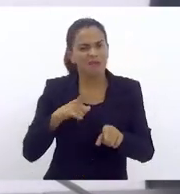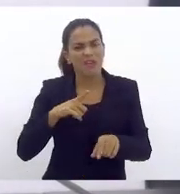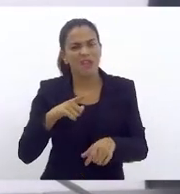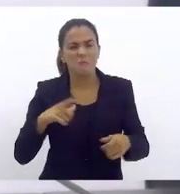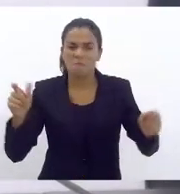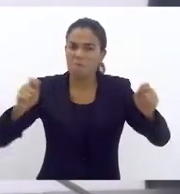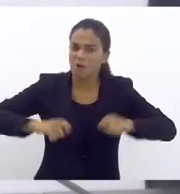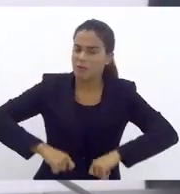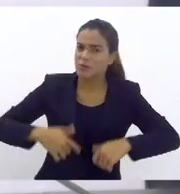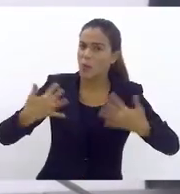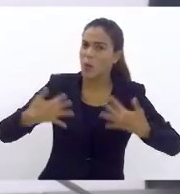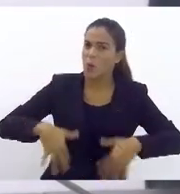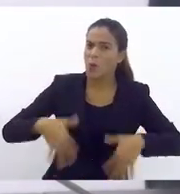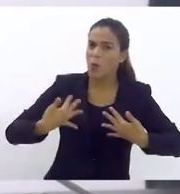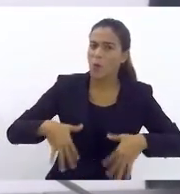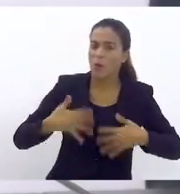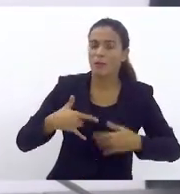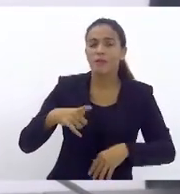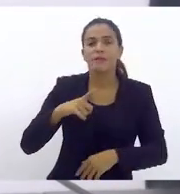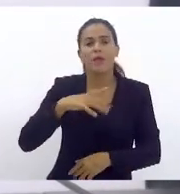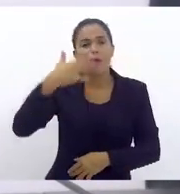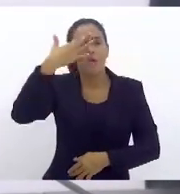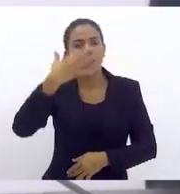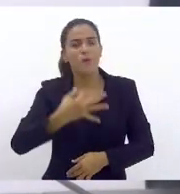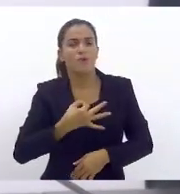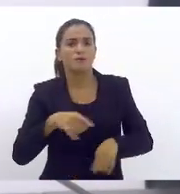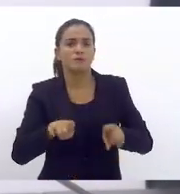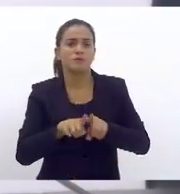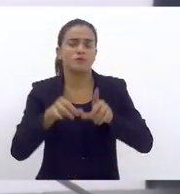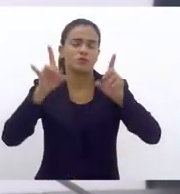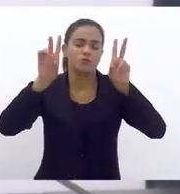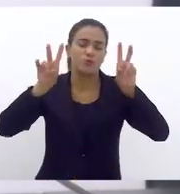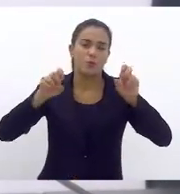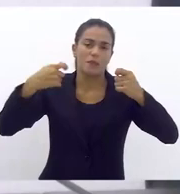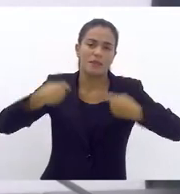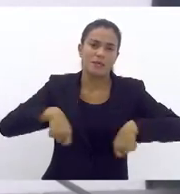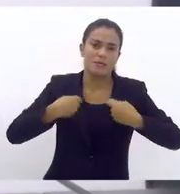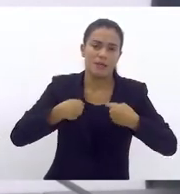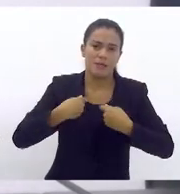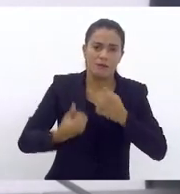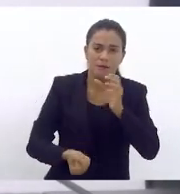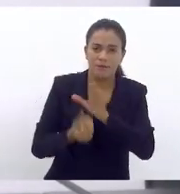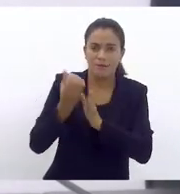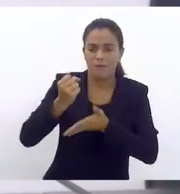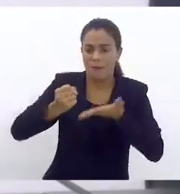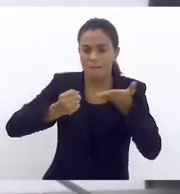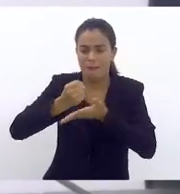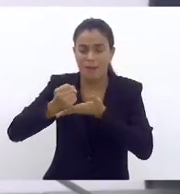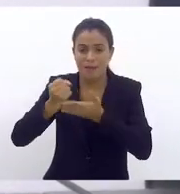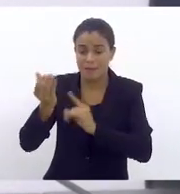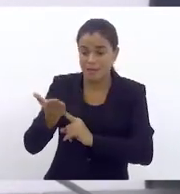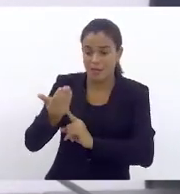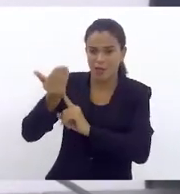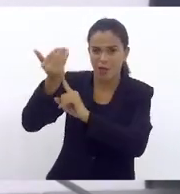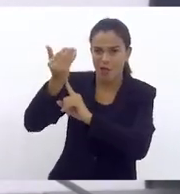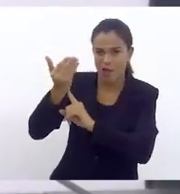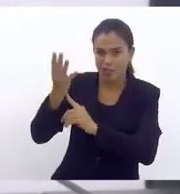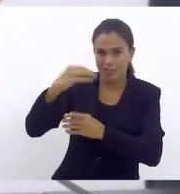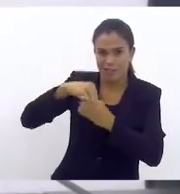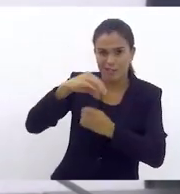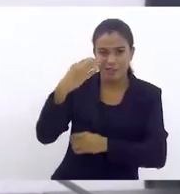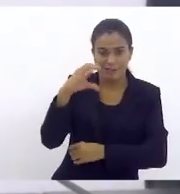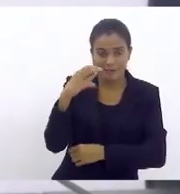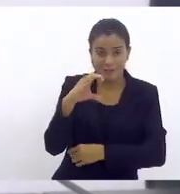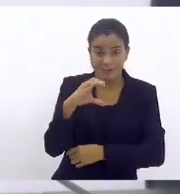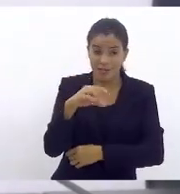nesse Campo a um consenso sobre essa necessidade de uma base produtiva tecnológica forte né e o